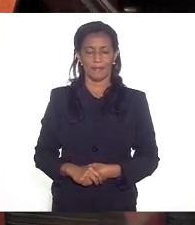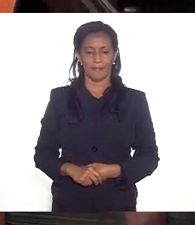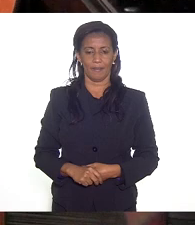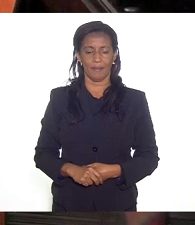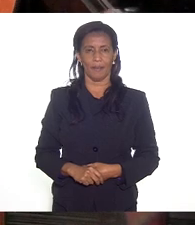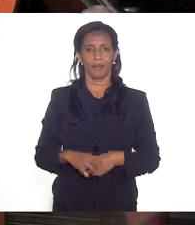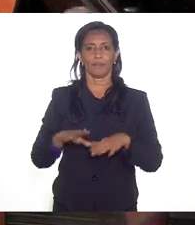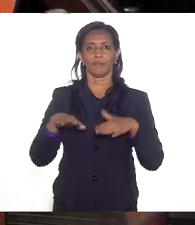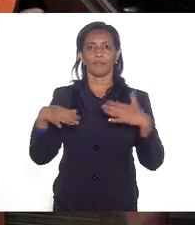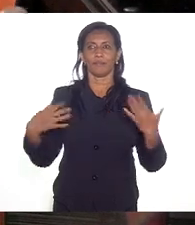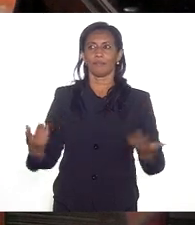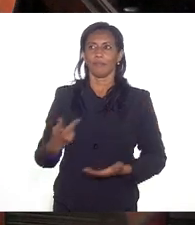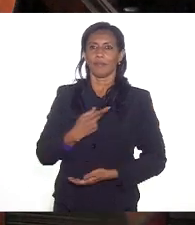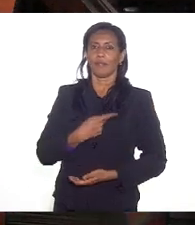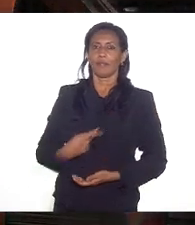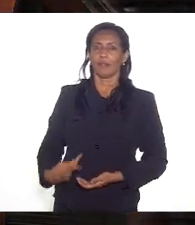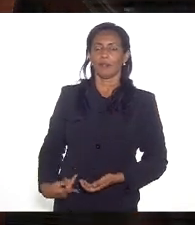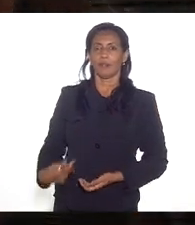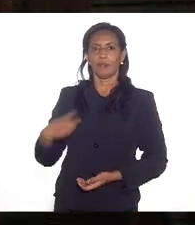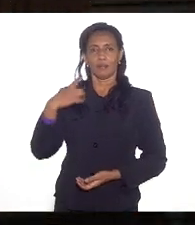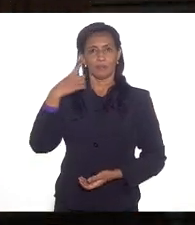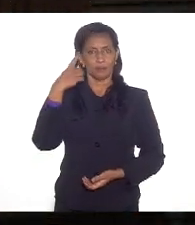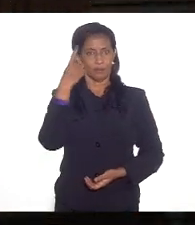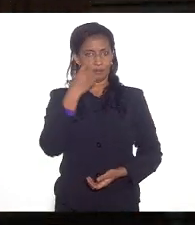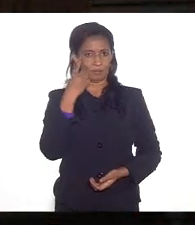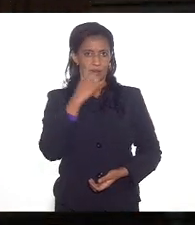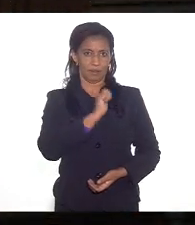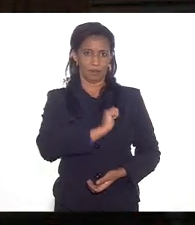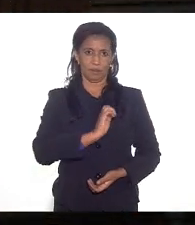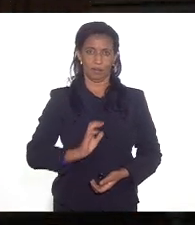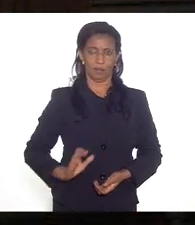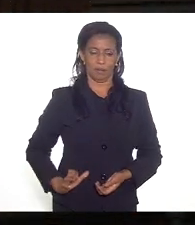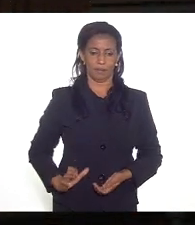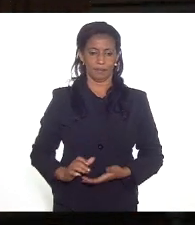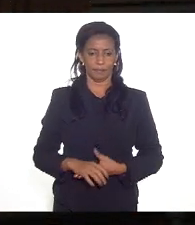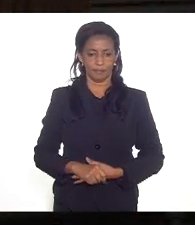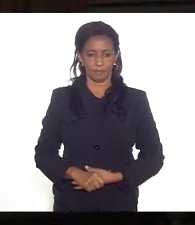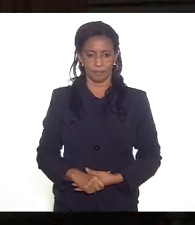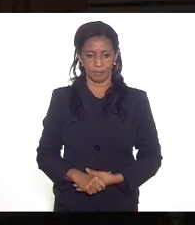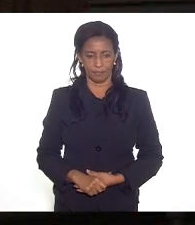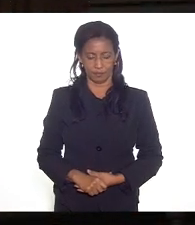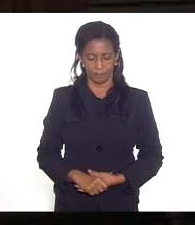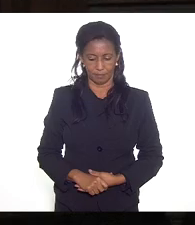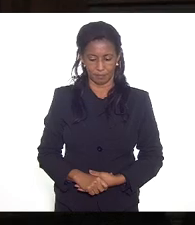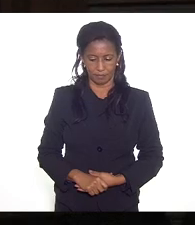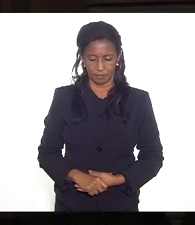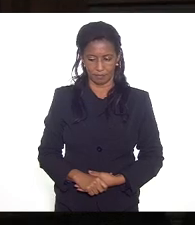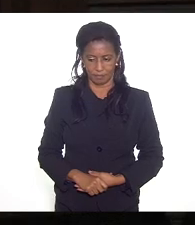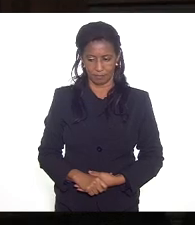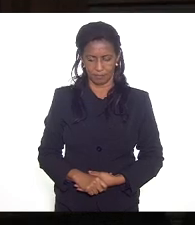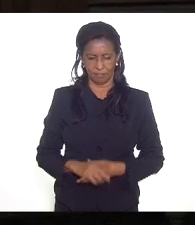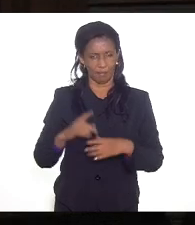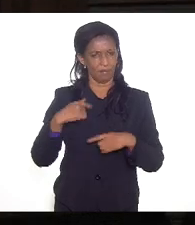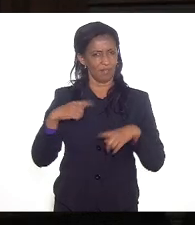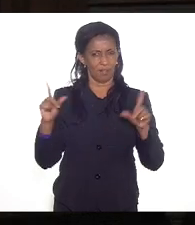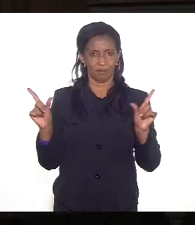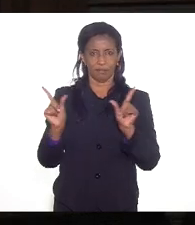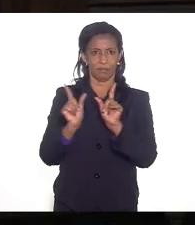o senhor presidente Deputado André Ceciliano o cérebro